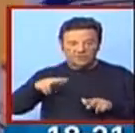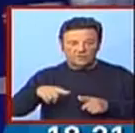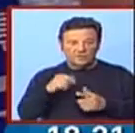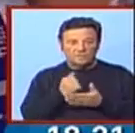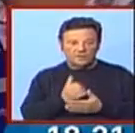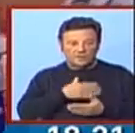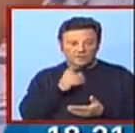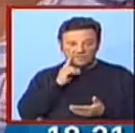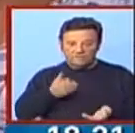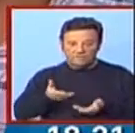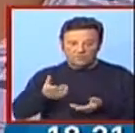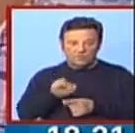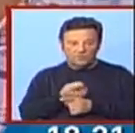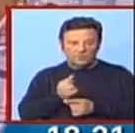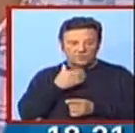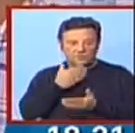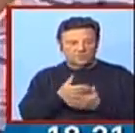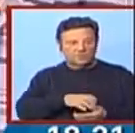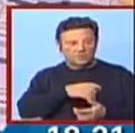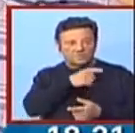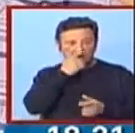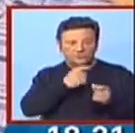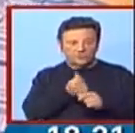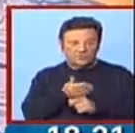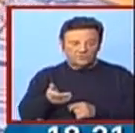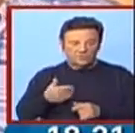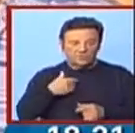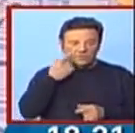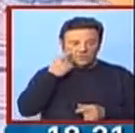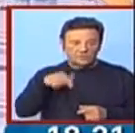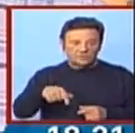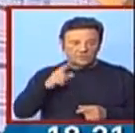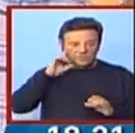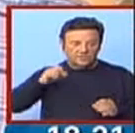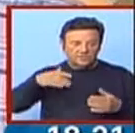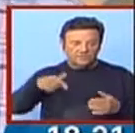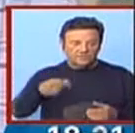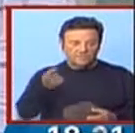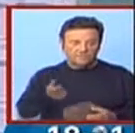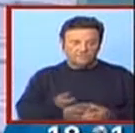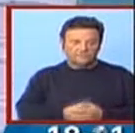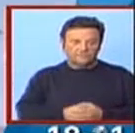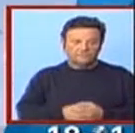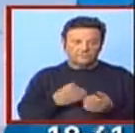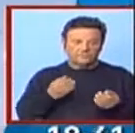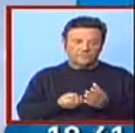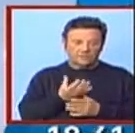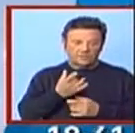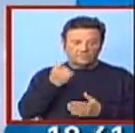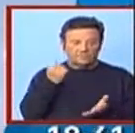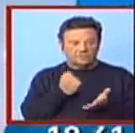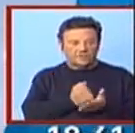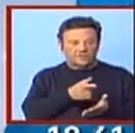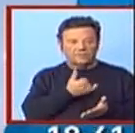pretende valorizar os produtos, dando confiança aos clientes. Vamos conhecer este princípio daqui a pouco. Foi criada uma marca